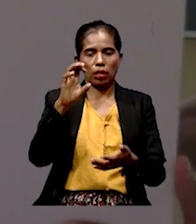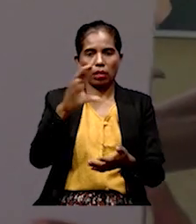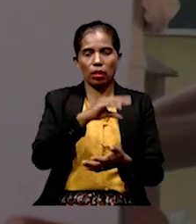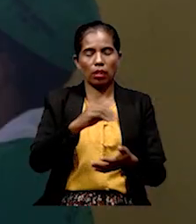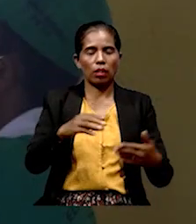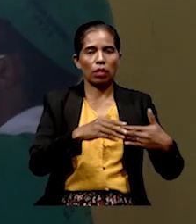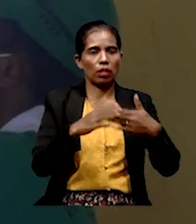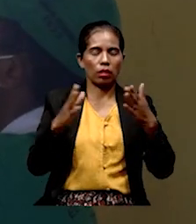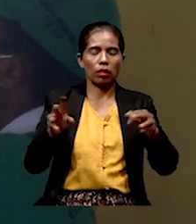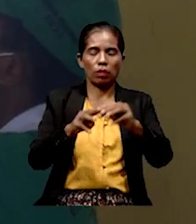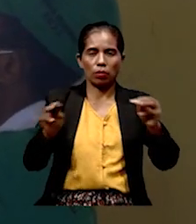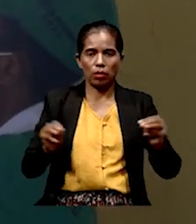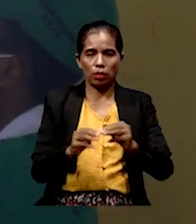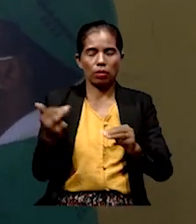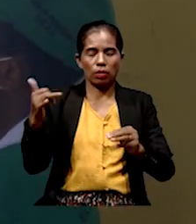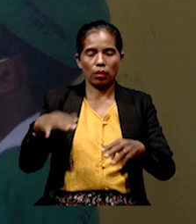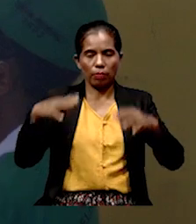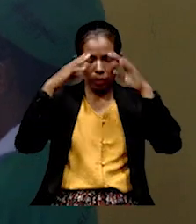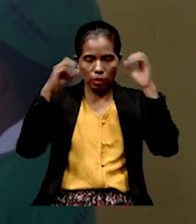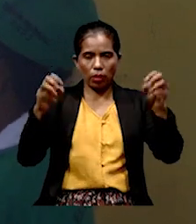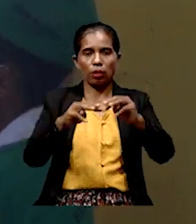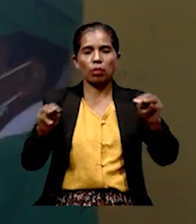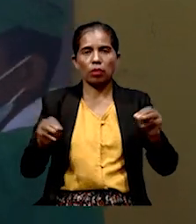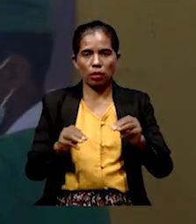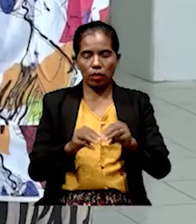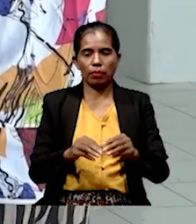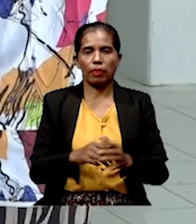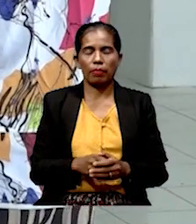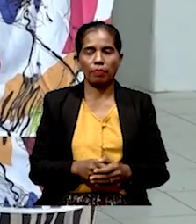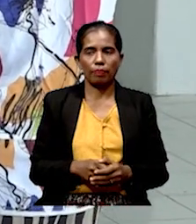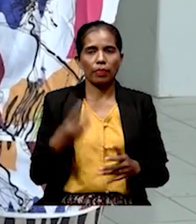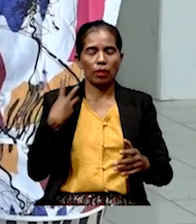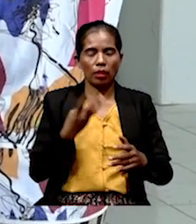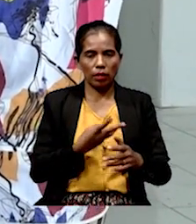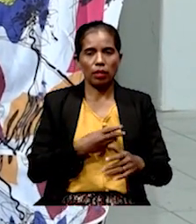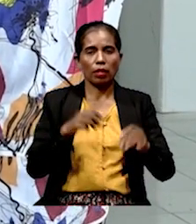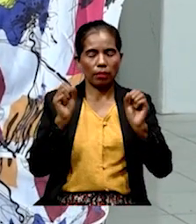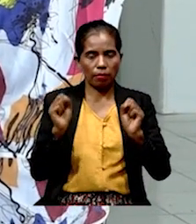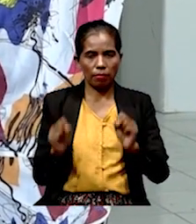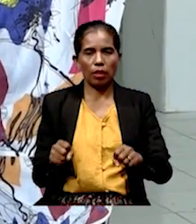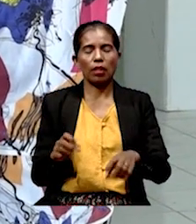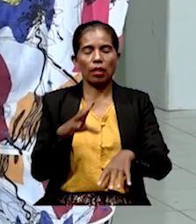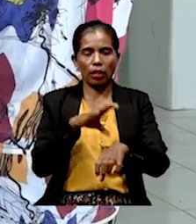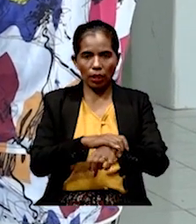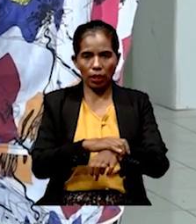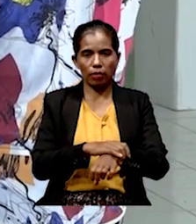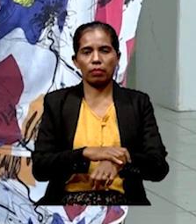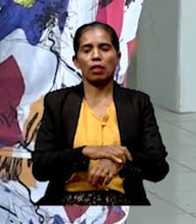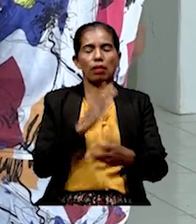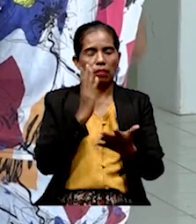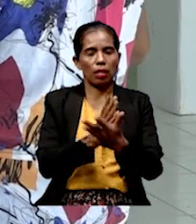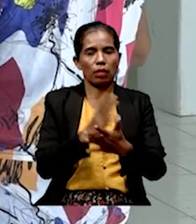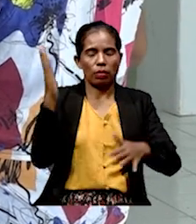local, município, autoridade, presidente da autoridade município, Tumecarec, então, e consegue prever e